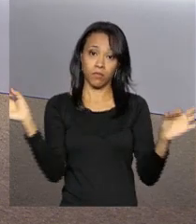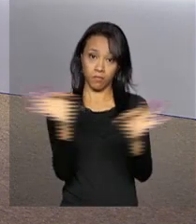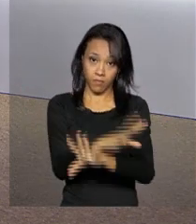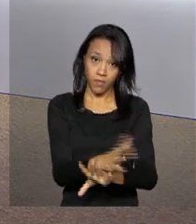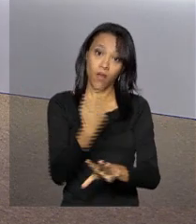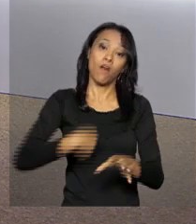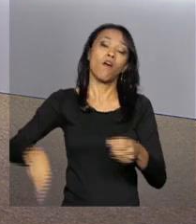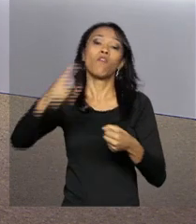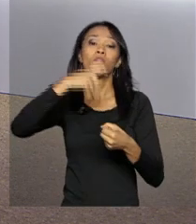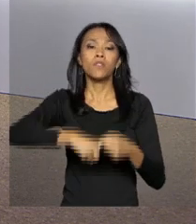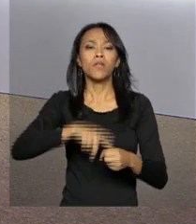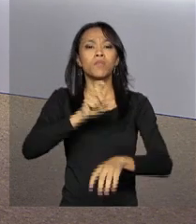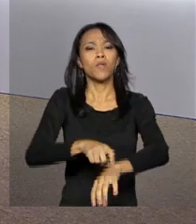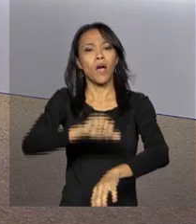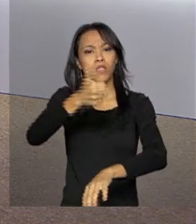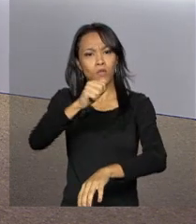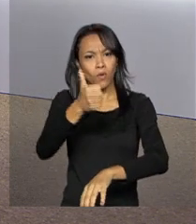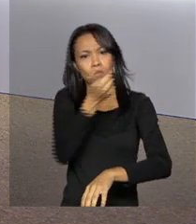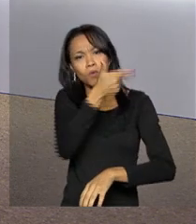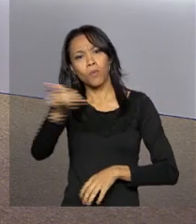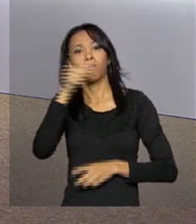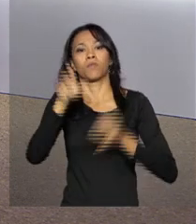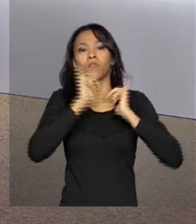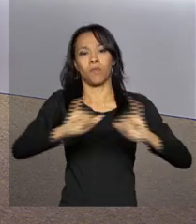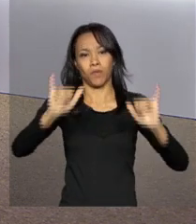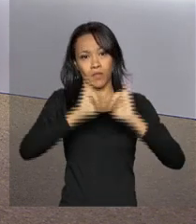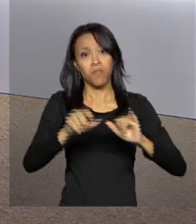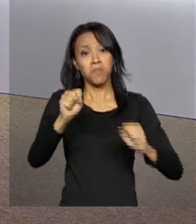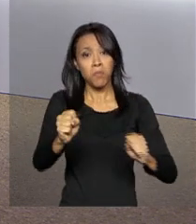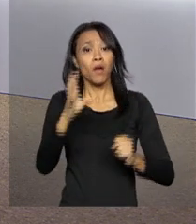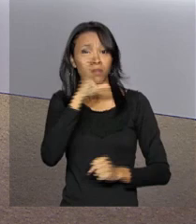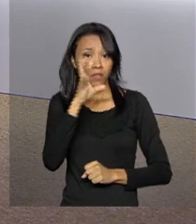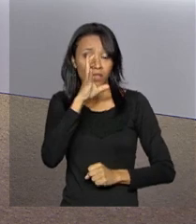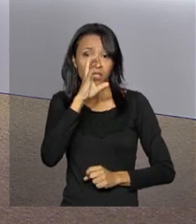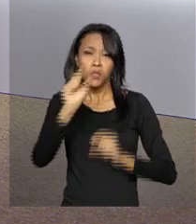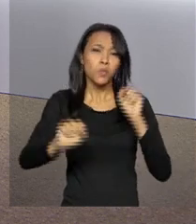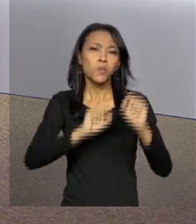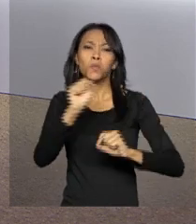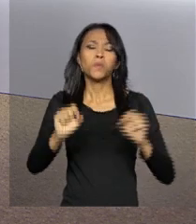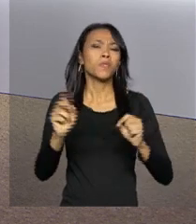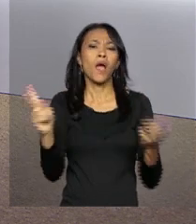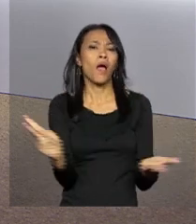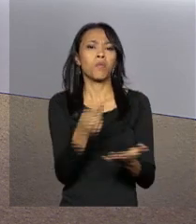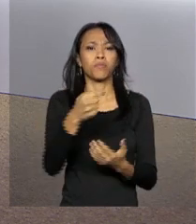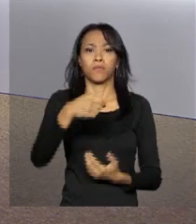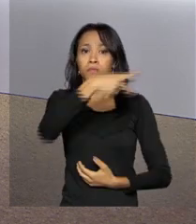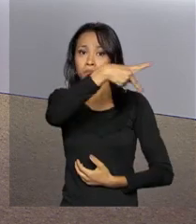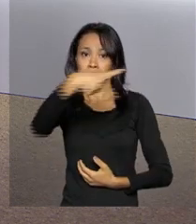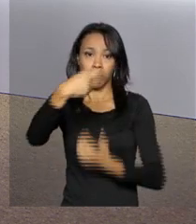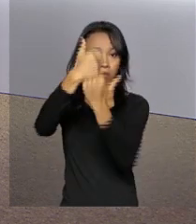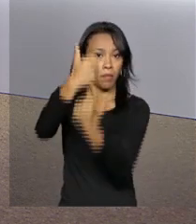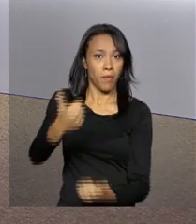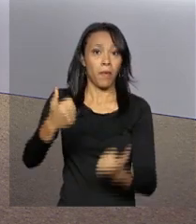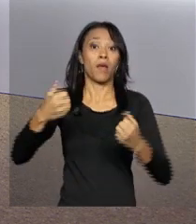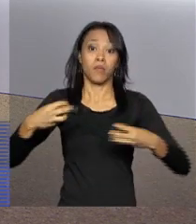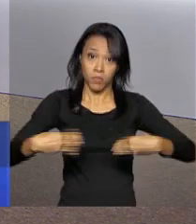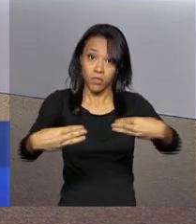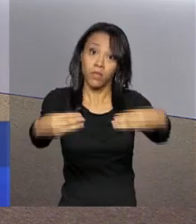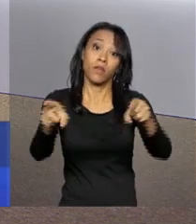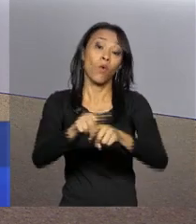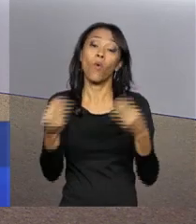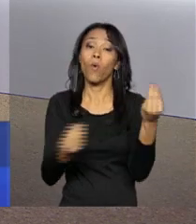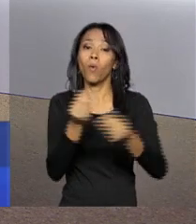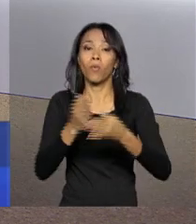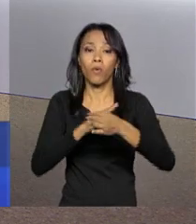por aqui, voltamos às 11 horas com outras informações. Acompanhe as novidades do Executivo Federal também nas nossas redes sociais,